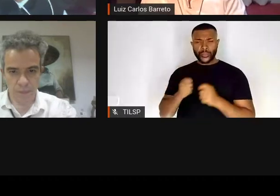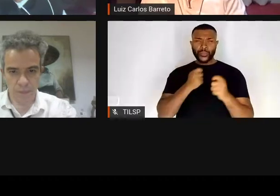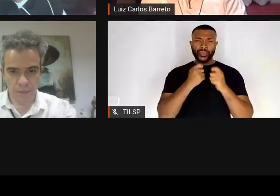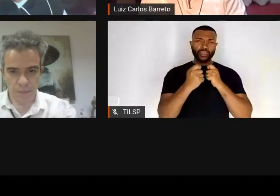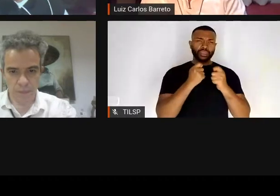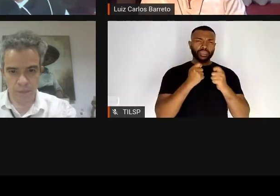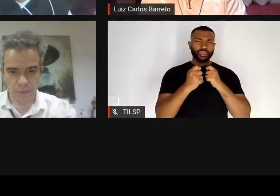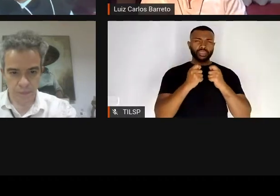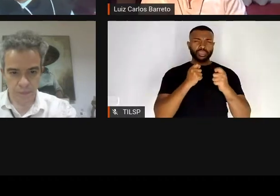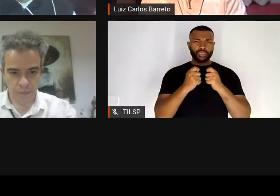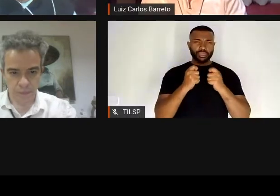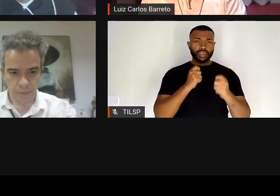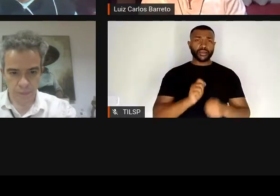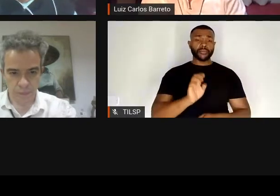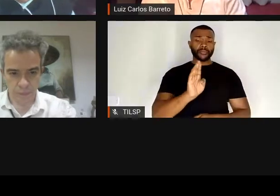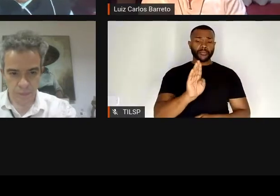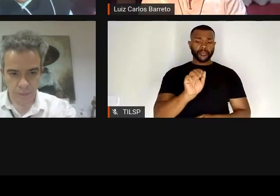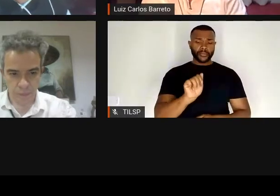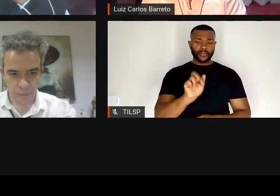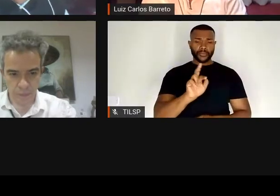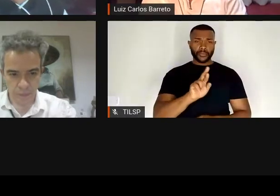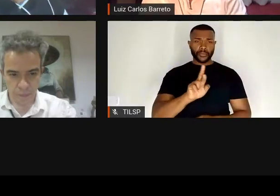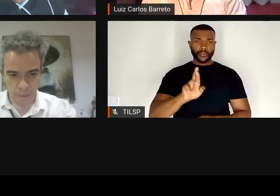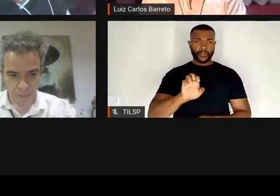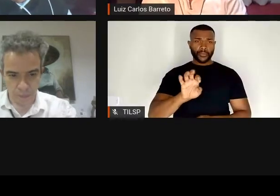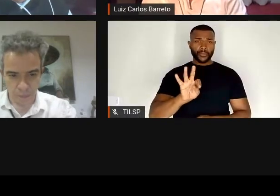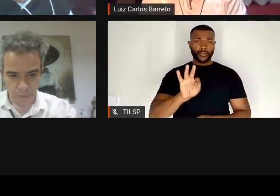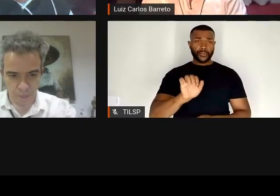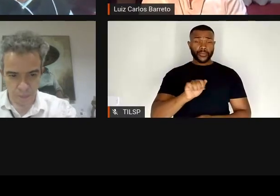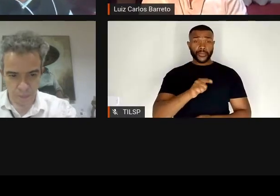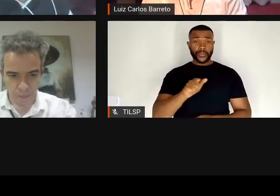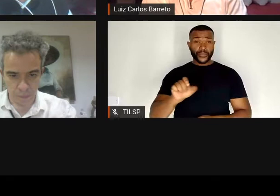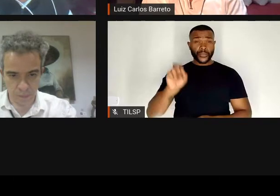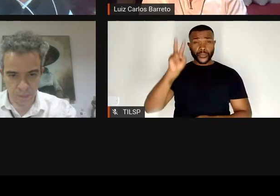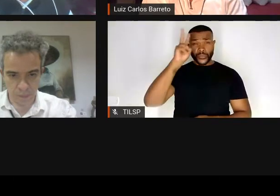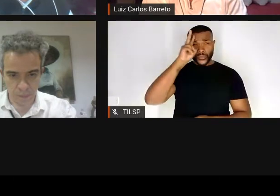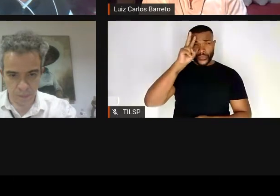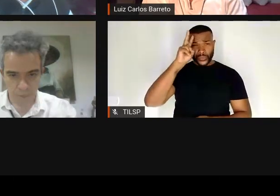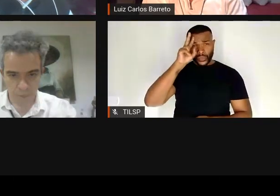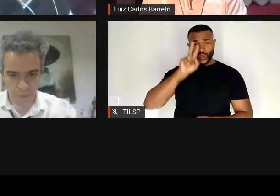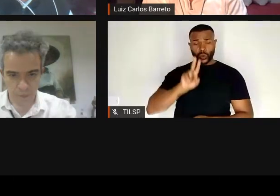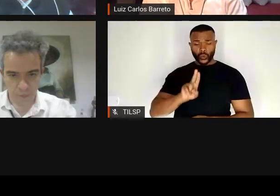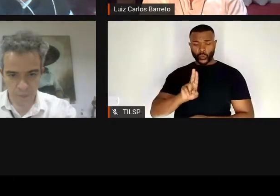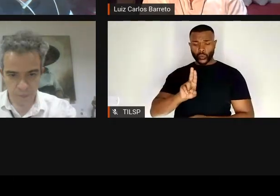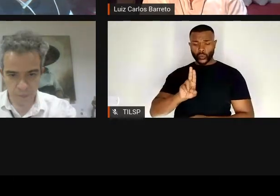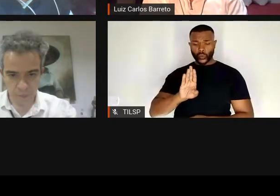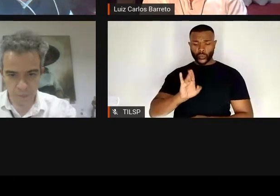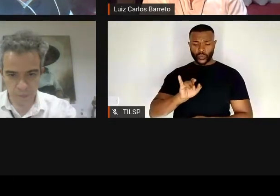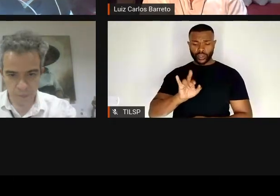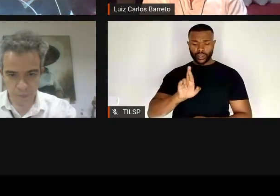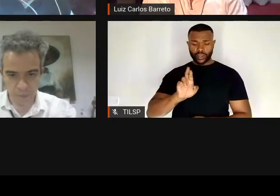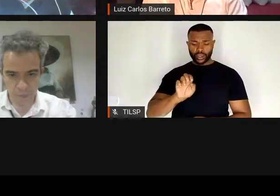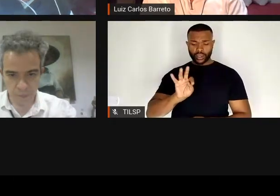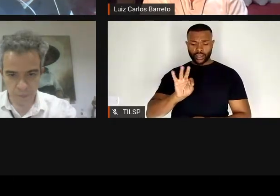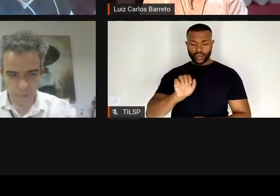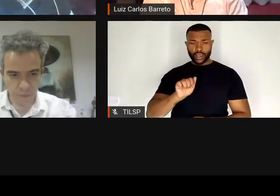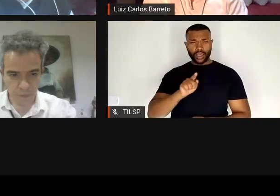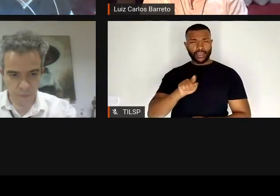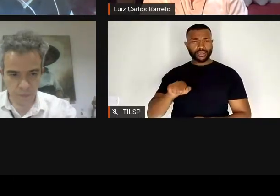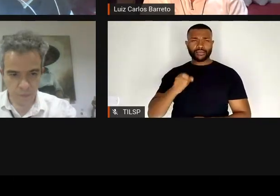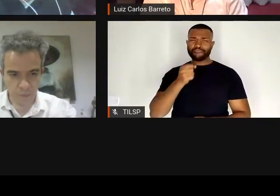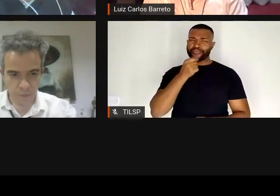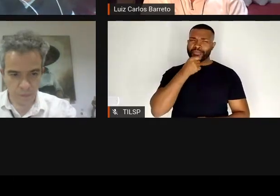o Barretão deve lembrar muito bem do Biratani Lemos, que era um amazonense engraçadíssimo,